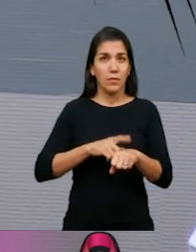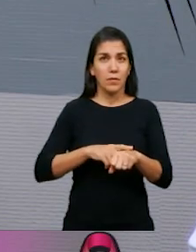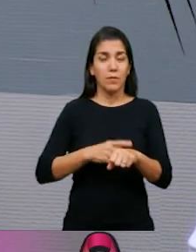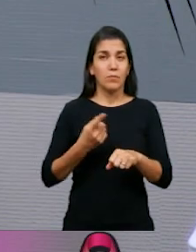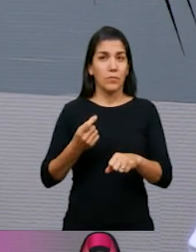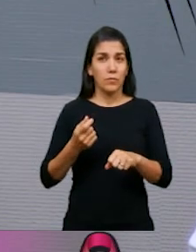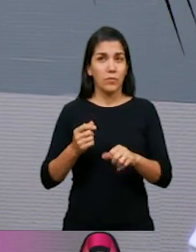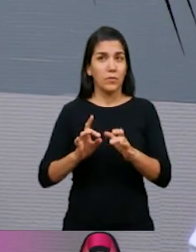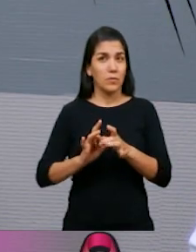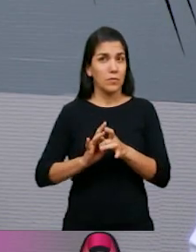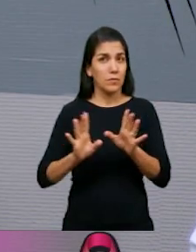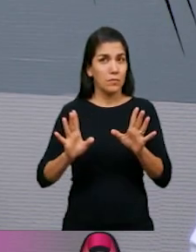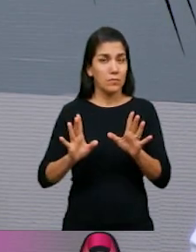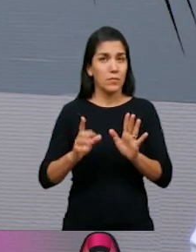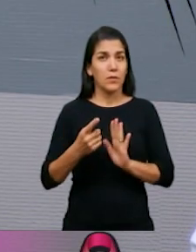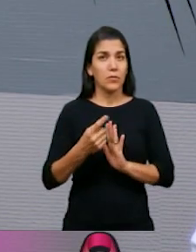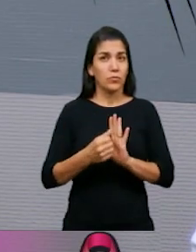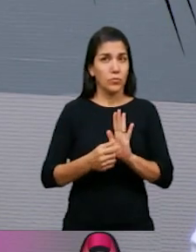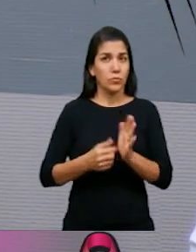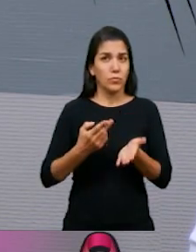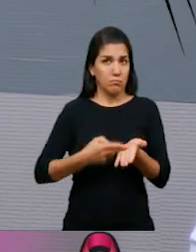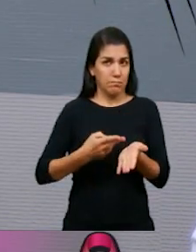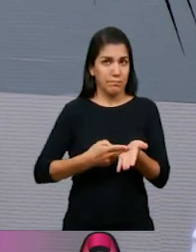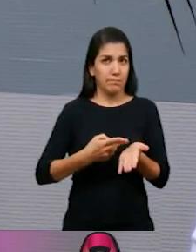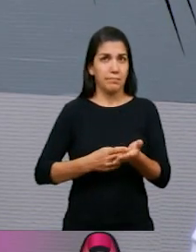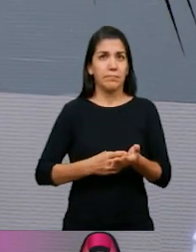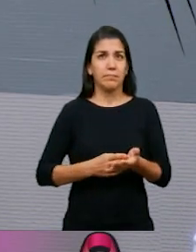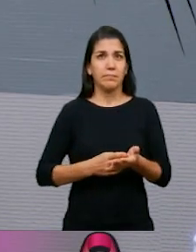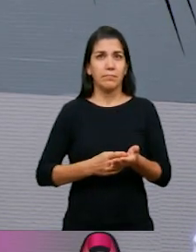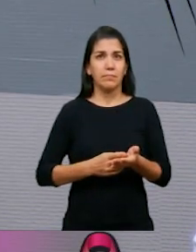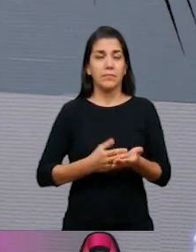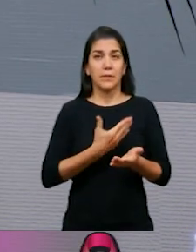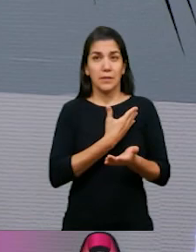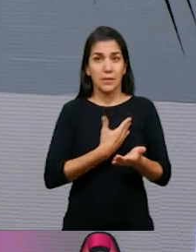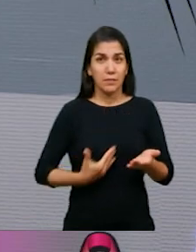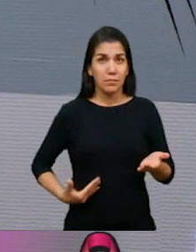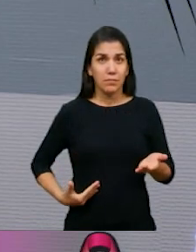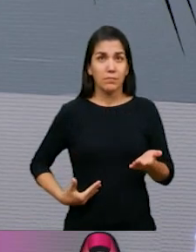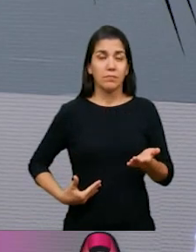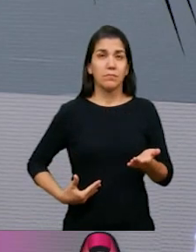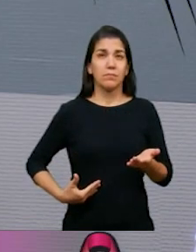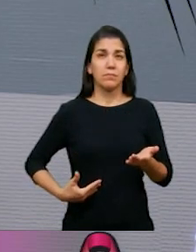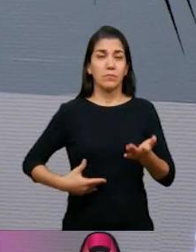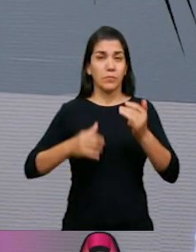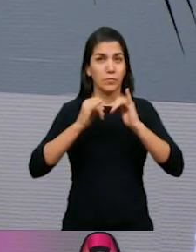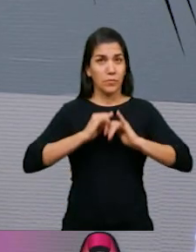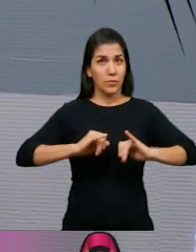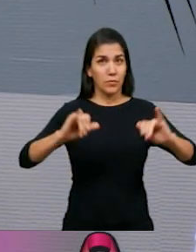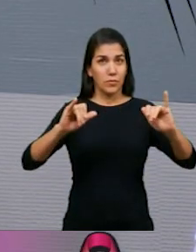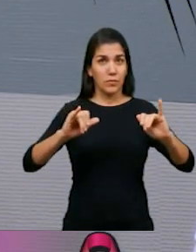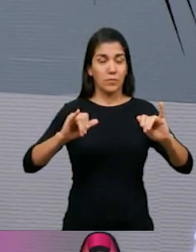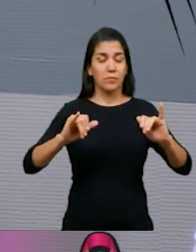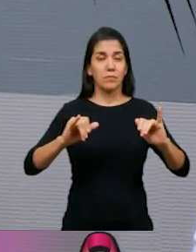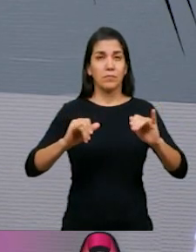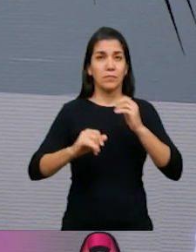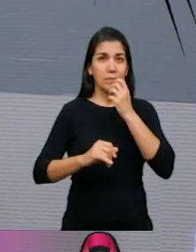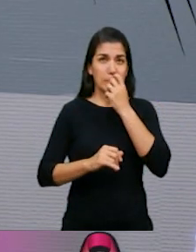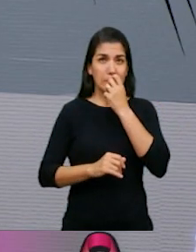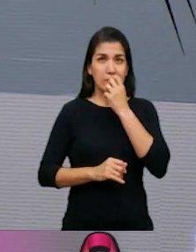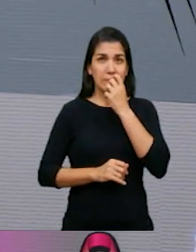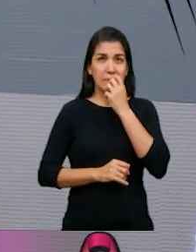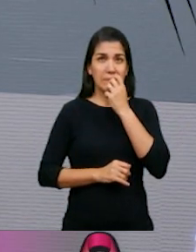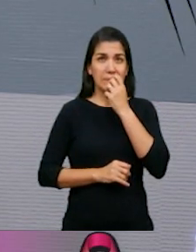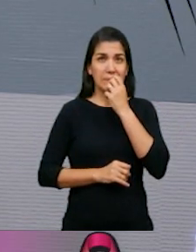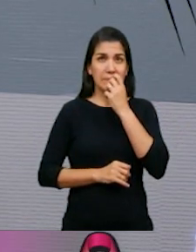juros é o mesmo, foi o que foi falado aqui. Então tá, está público. Está aqui, isso tá registrado. E